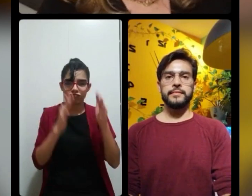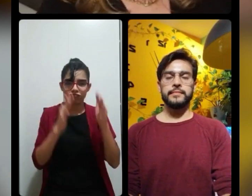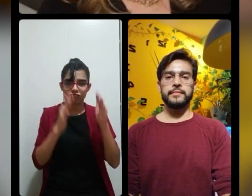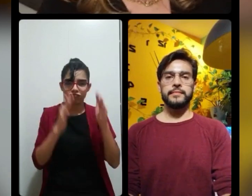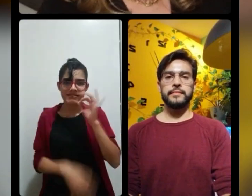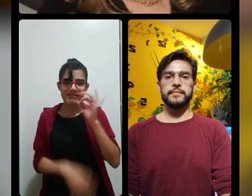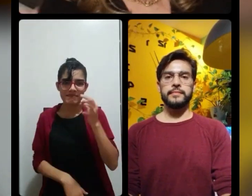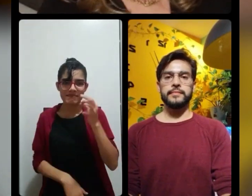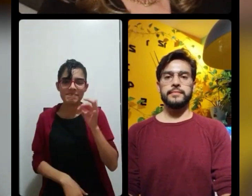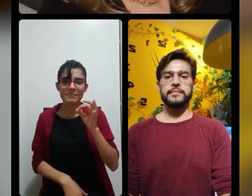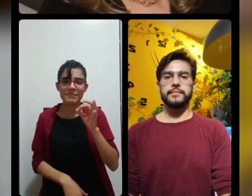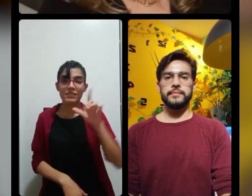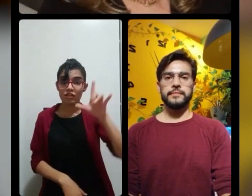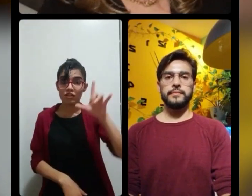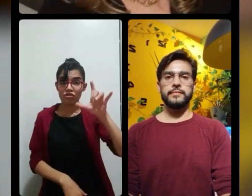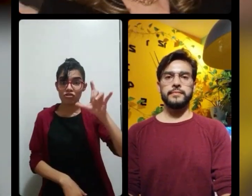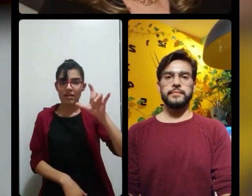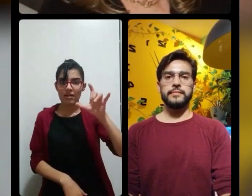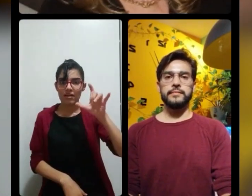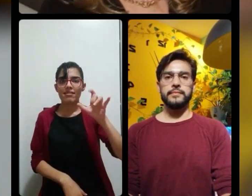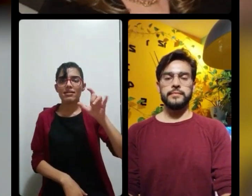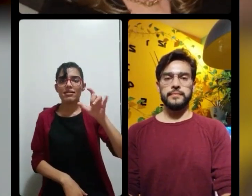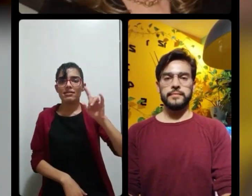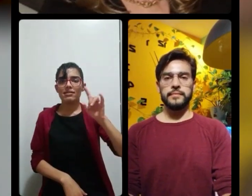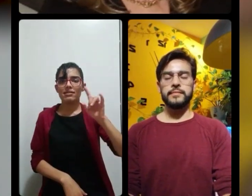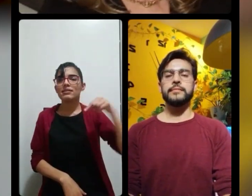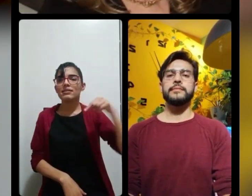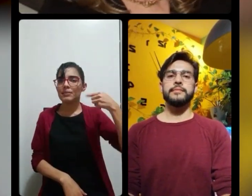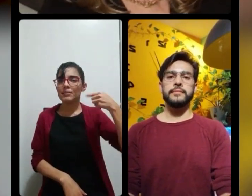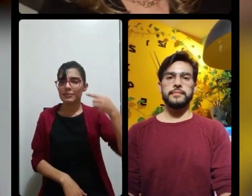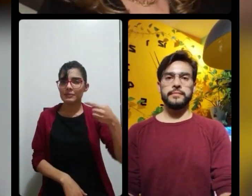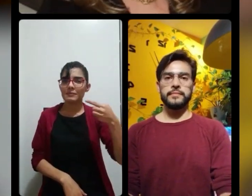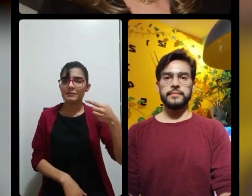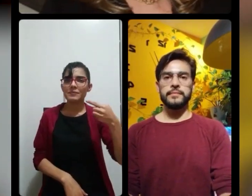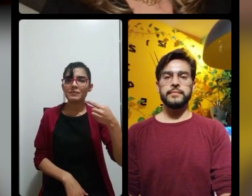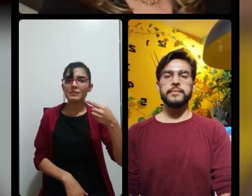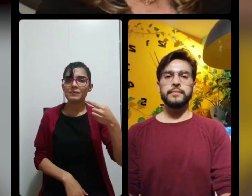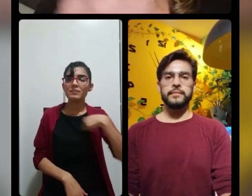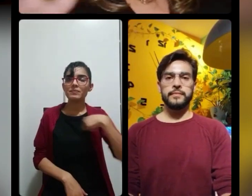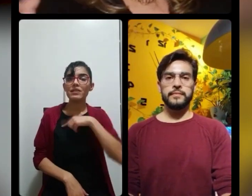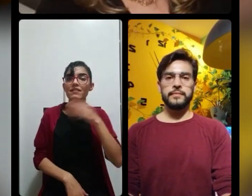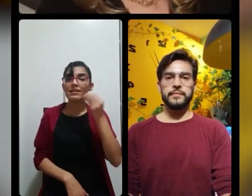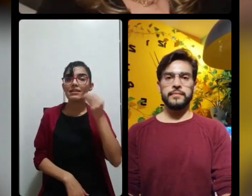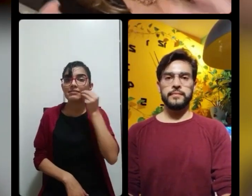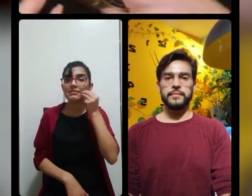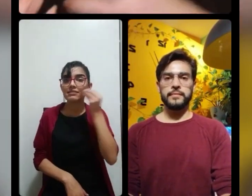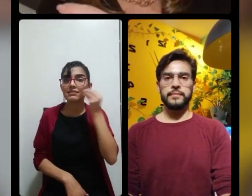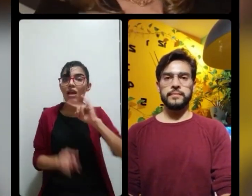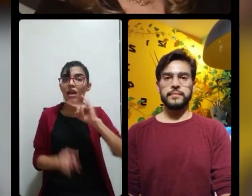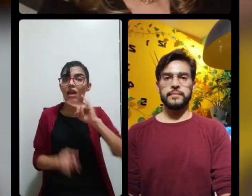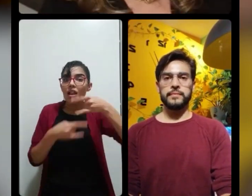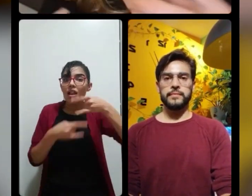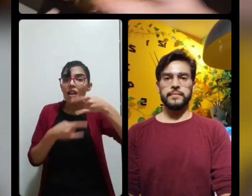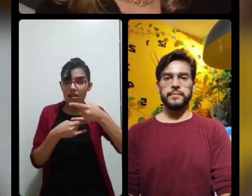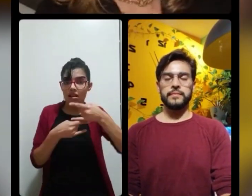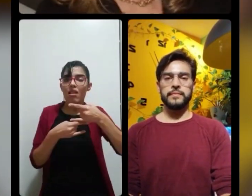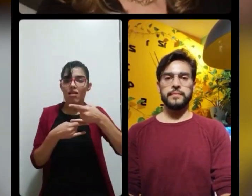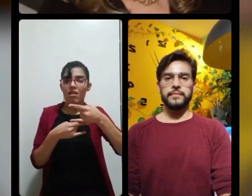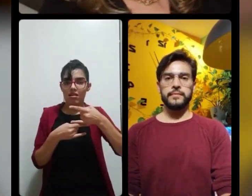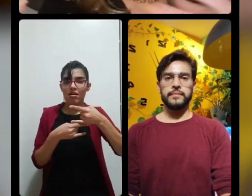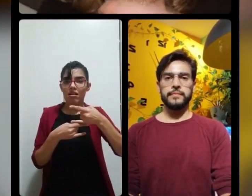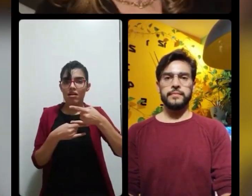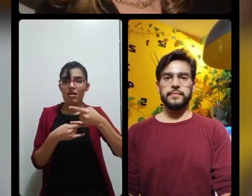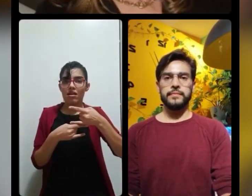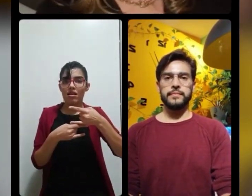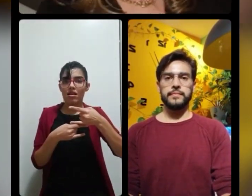breve, pretende começar a fazer as lives a partir do perfil da Antologia, mas como a gente ainda está formando lá um